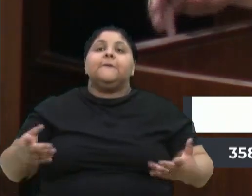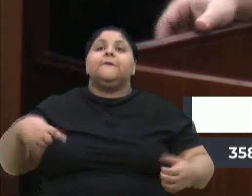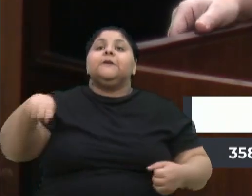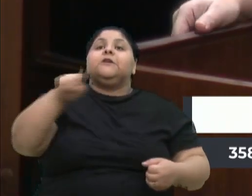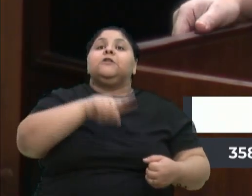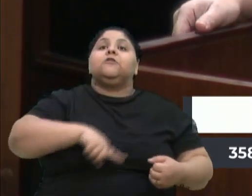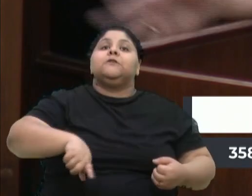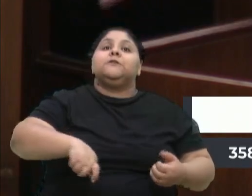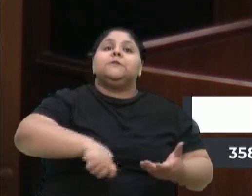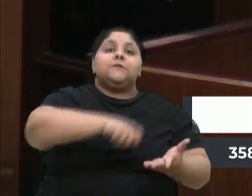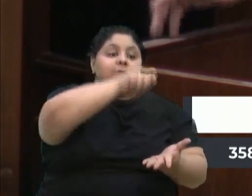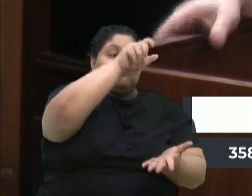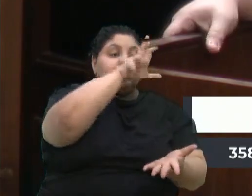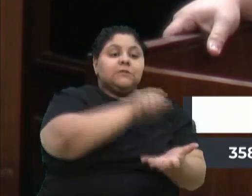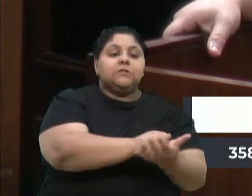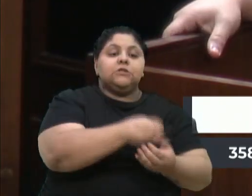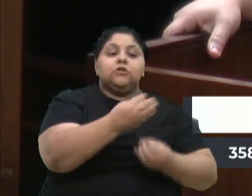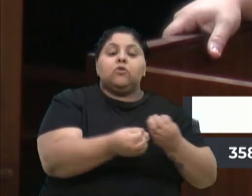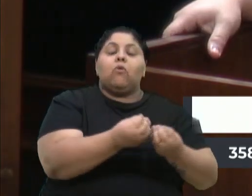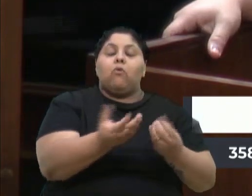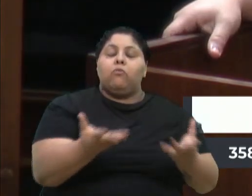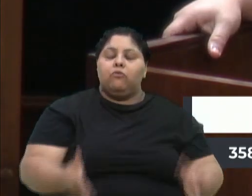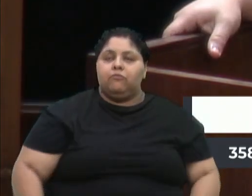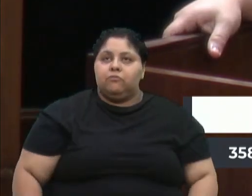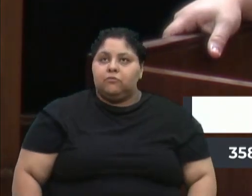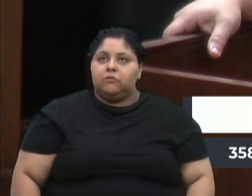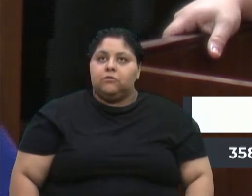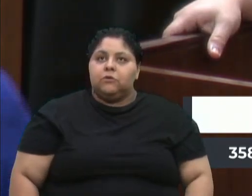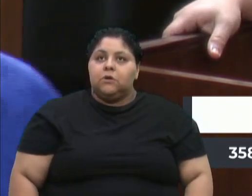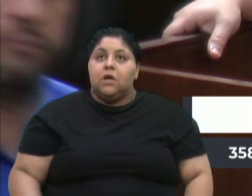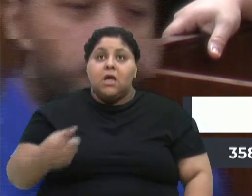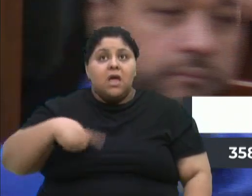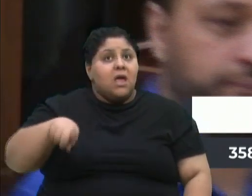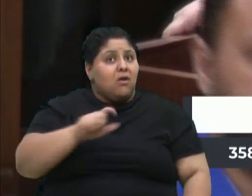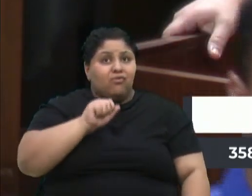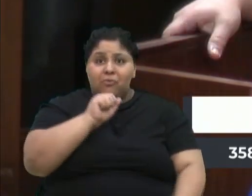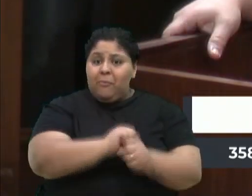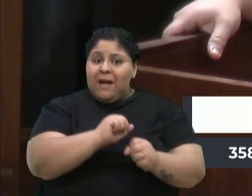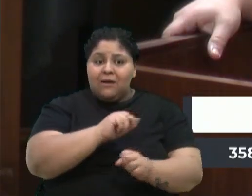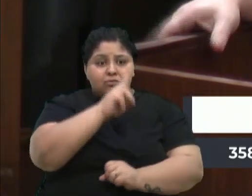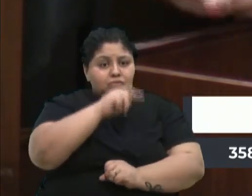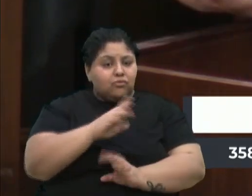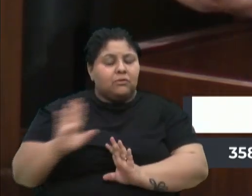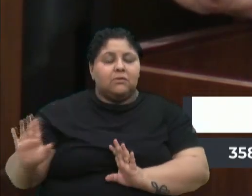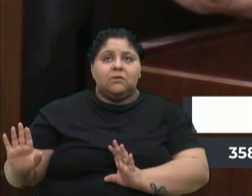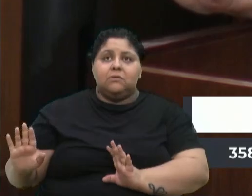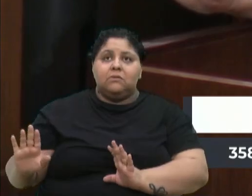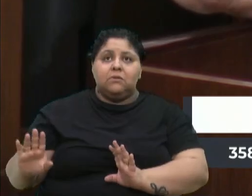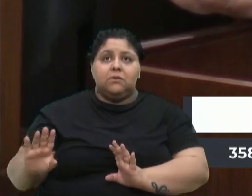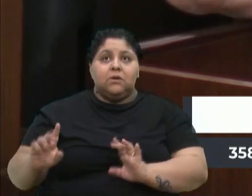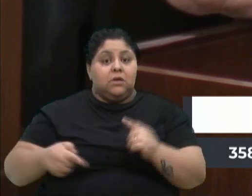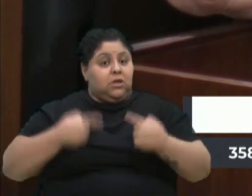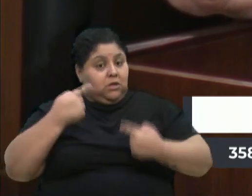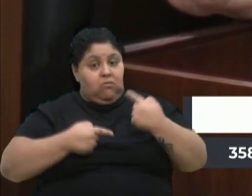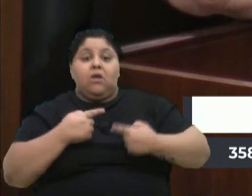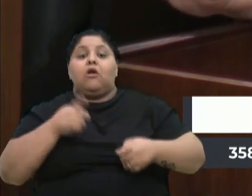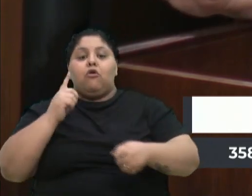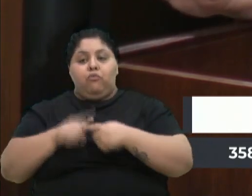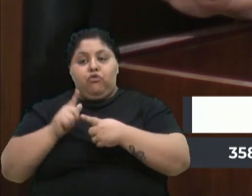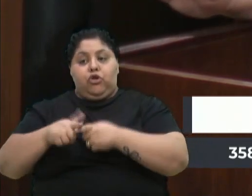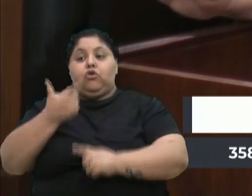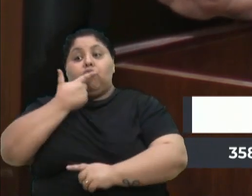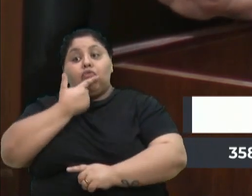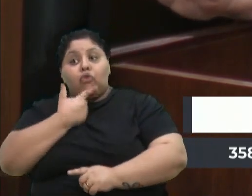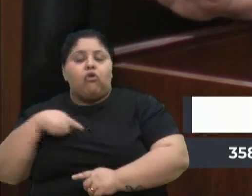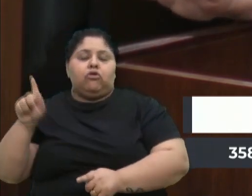agendas, como são? Eu não paro. E não reclamo, porque eu gosto de fazer o que eu